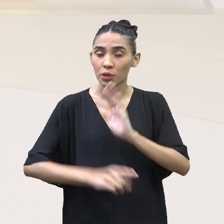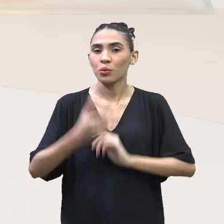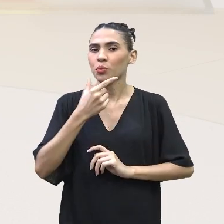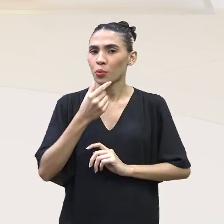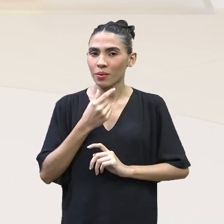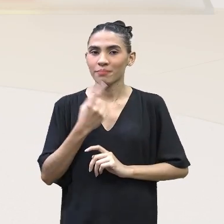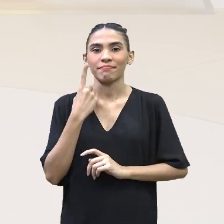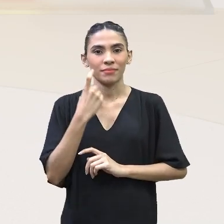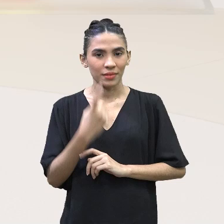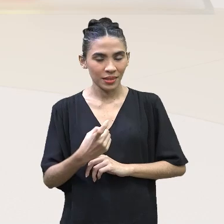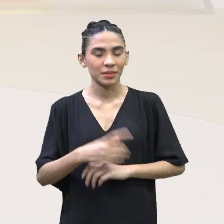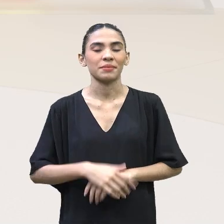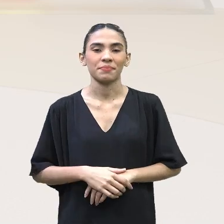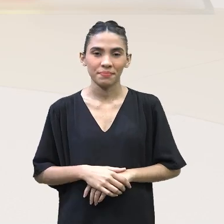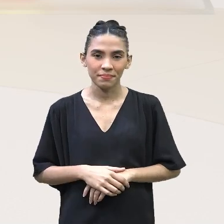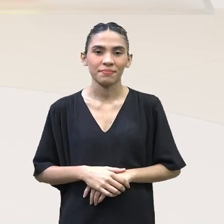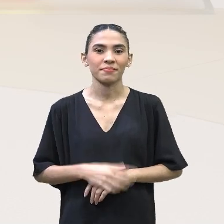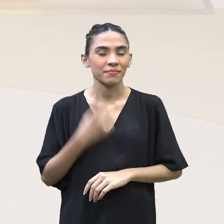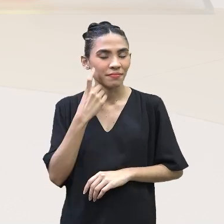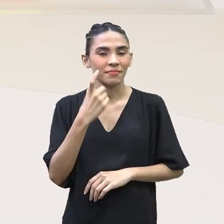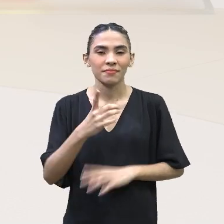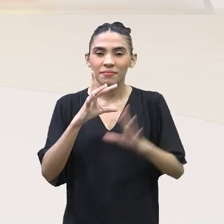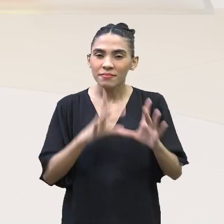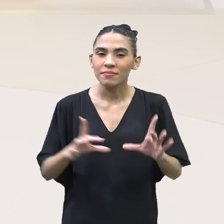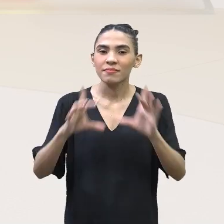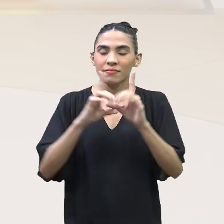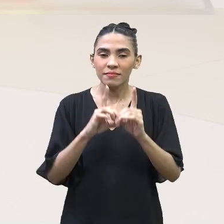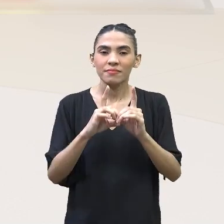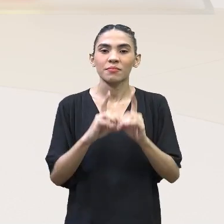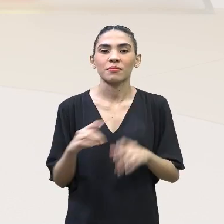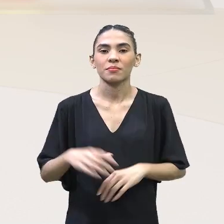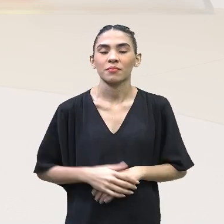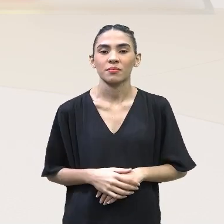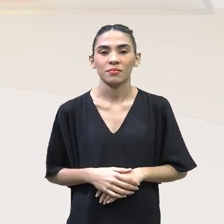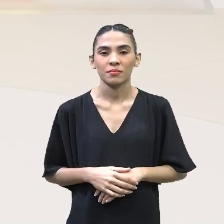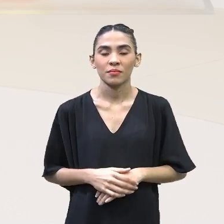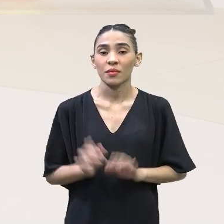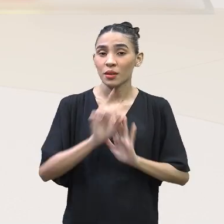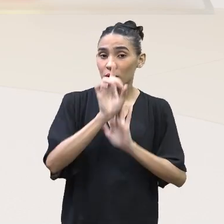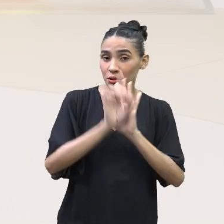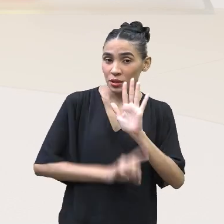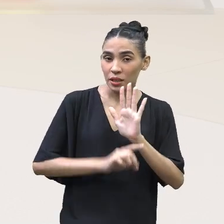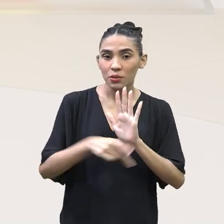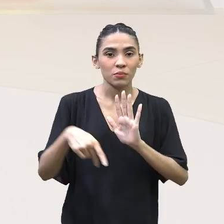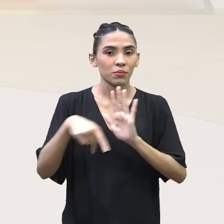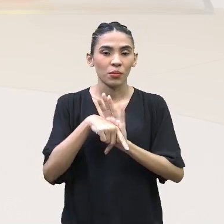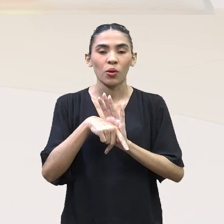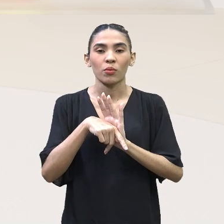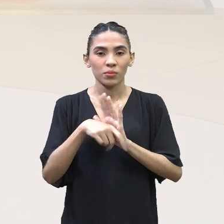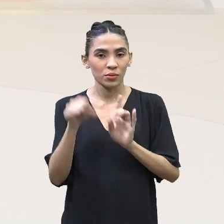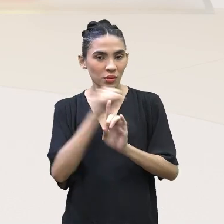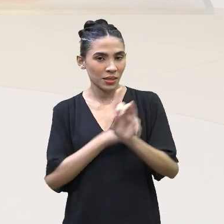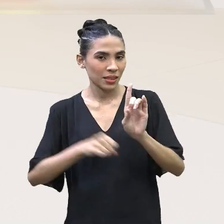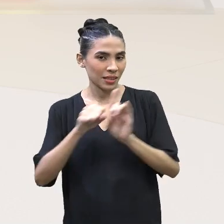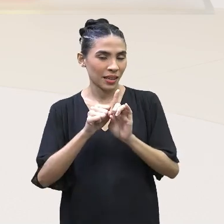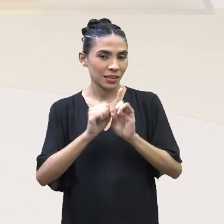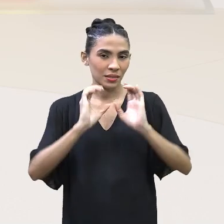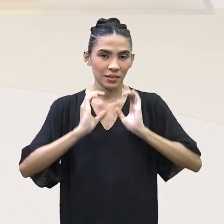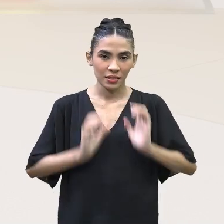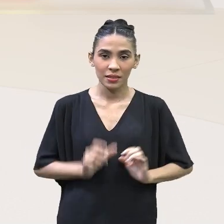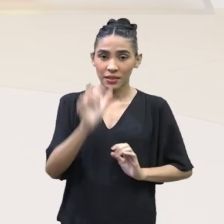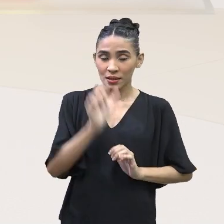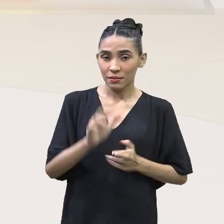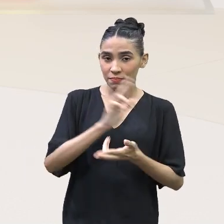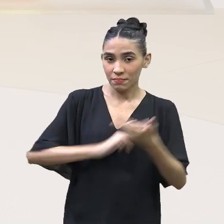que interessante, né? Totalmente interligado com os direitos do cidadão a partir da